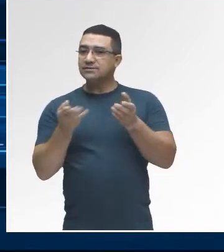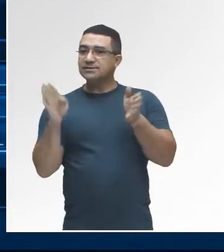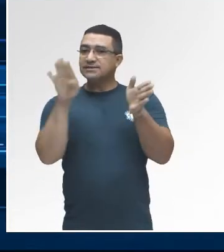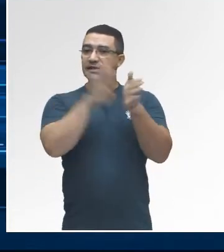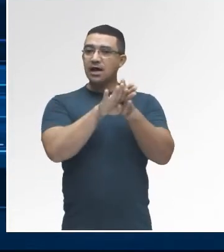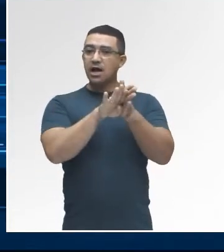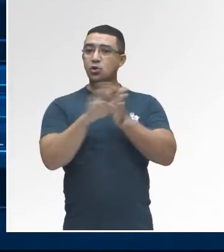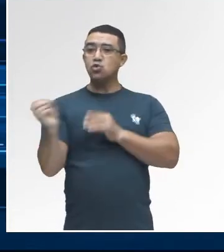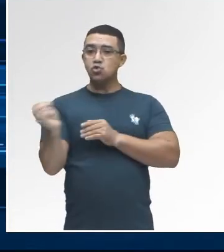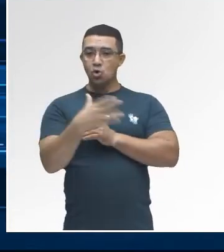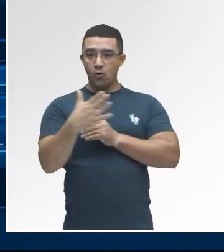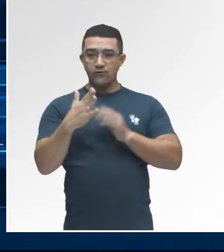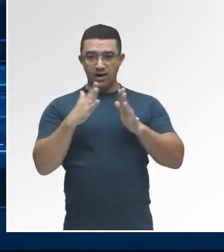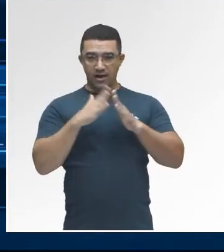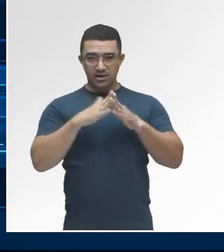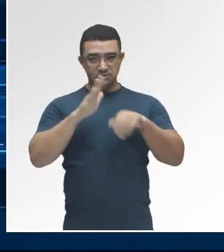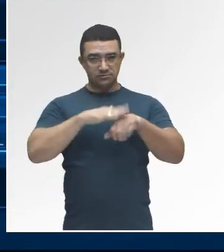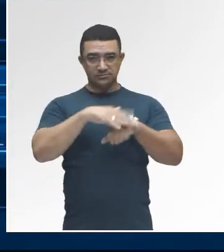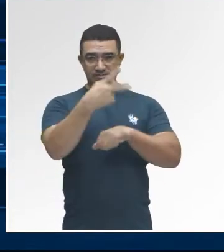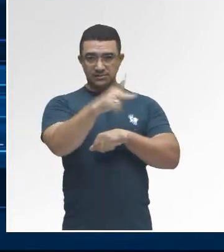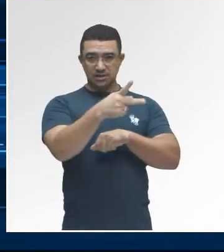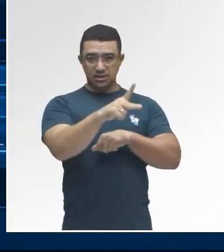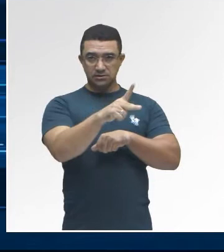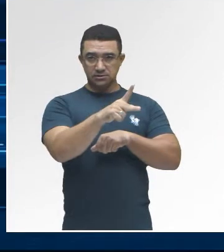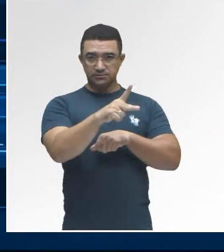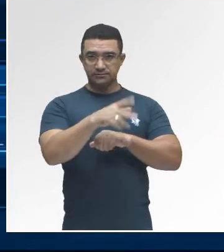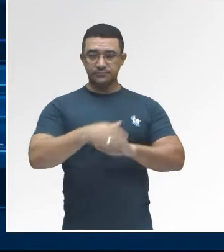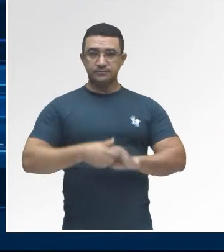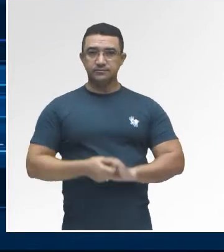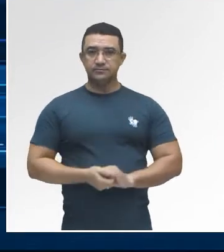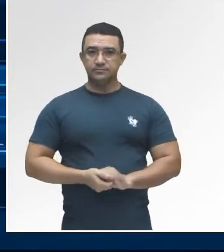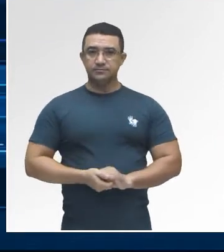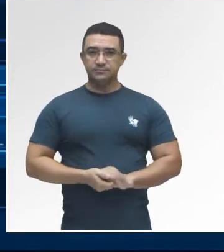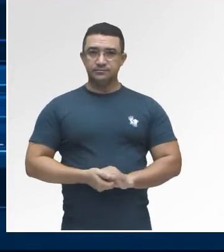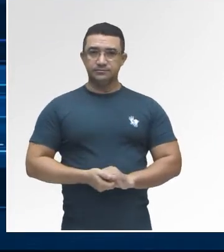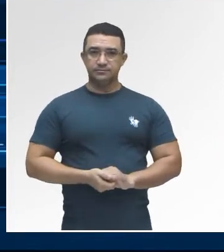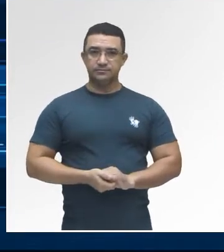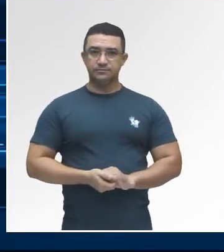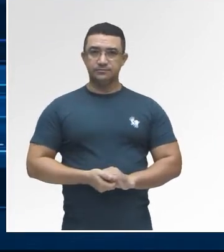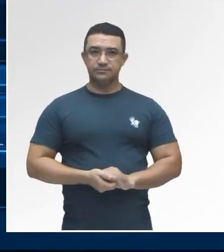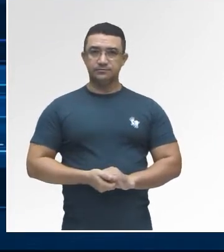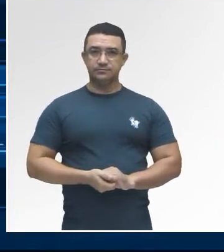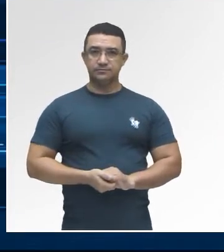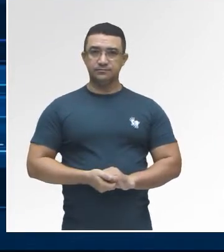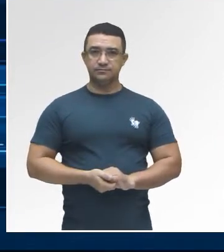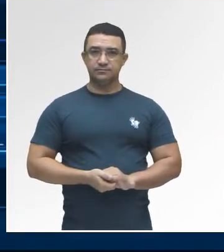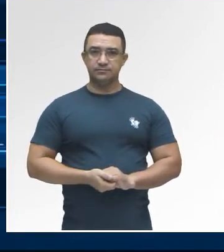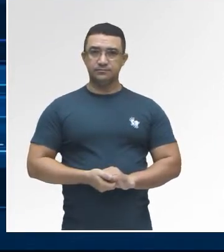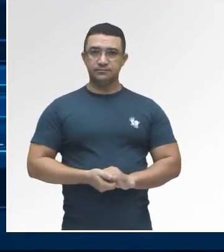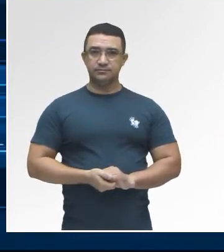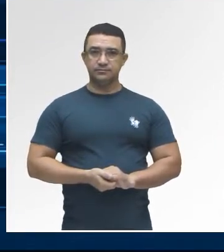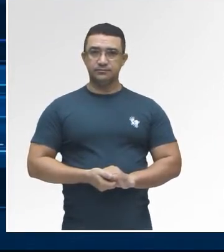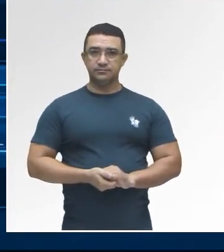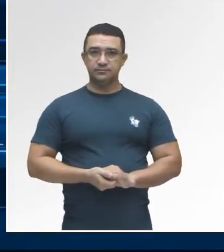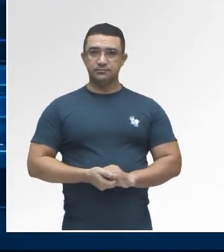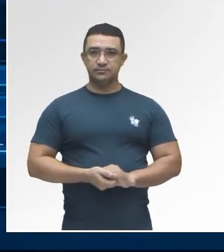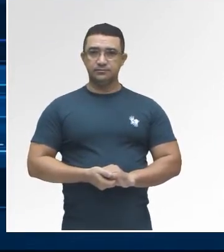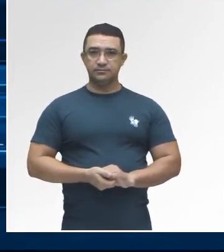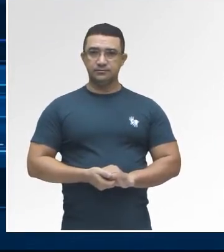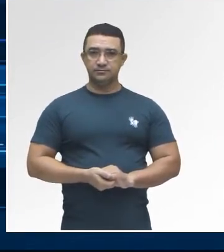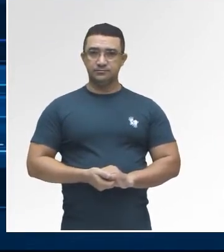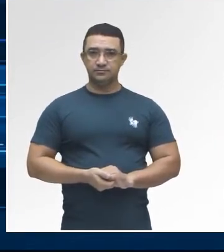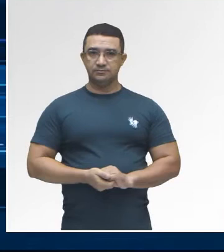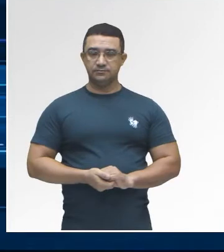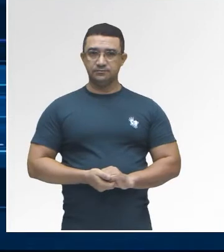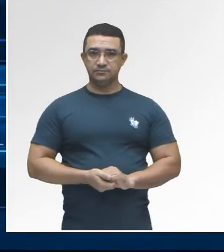nova casa deles. Por que será que eles acabaram de chegar numa nova casa, né? They are moving to another